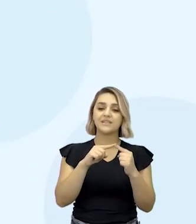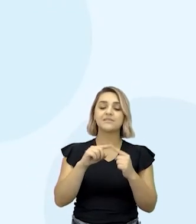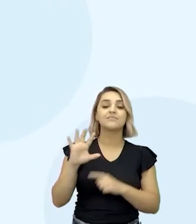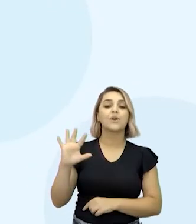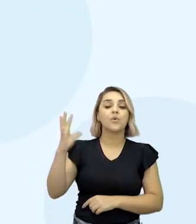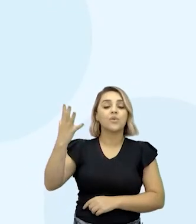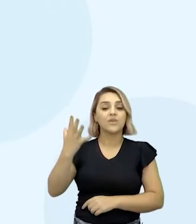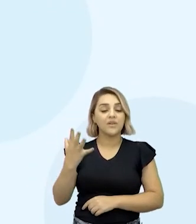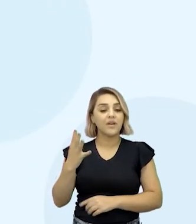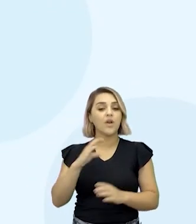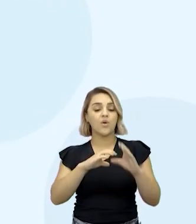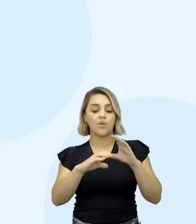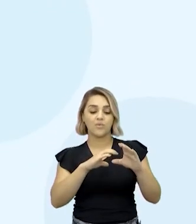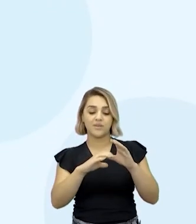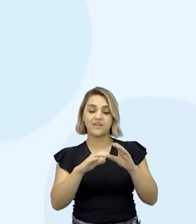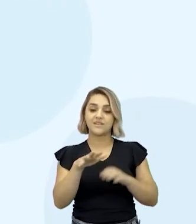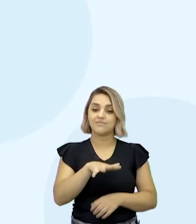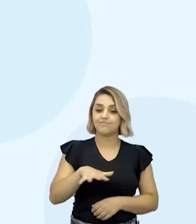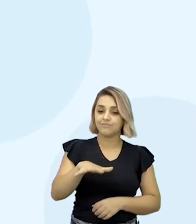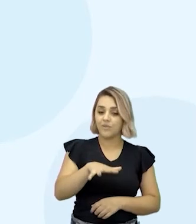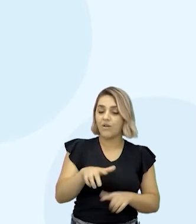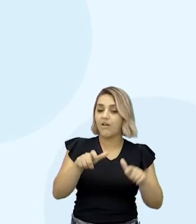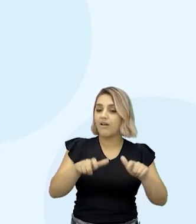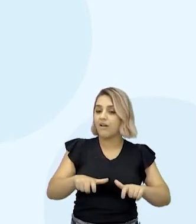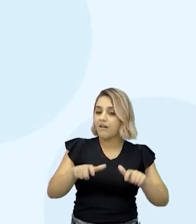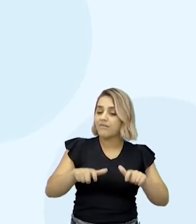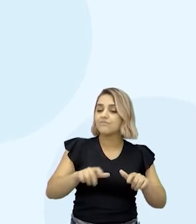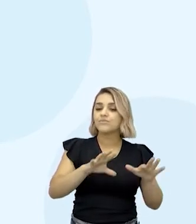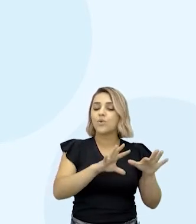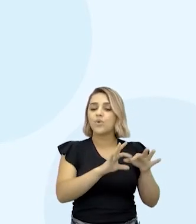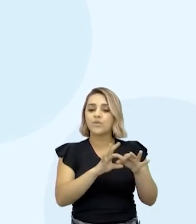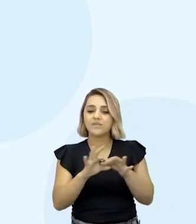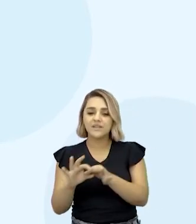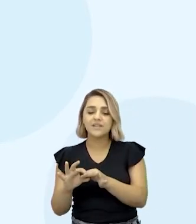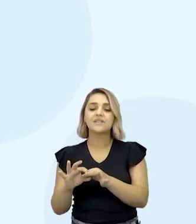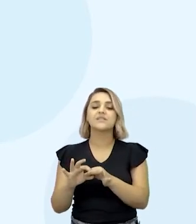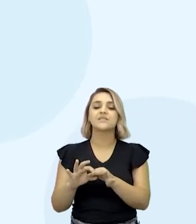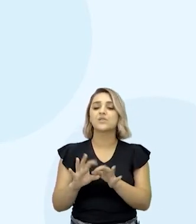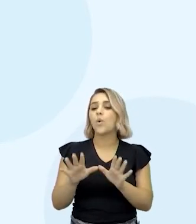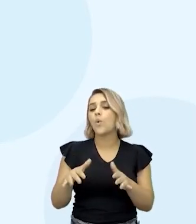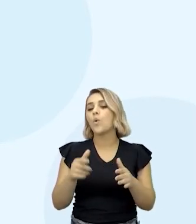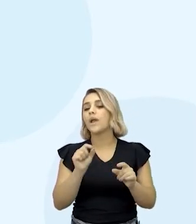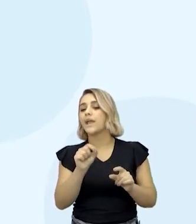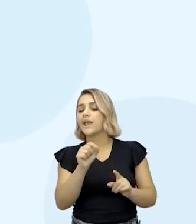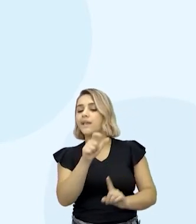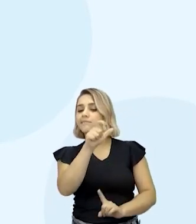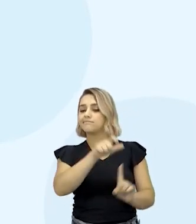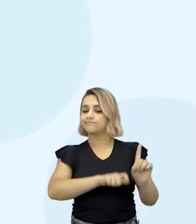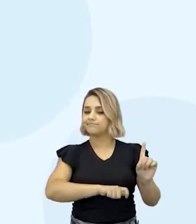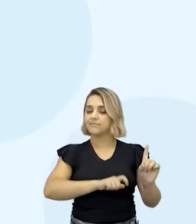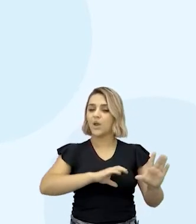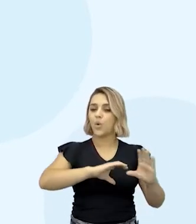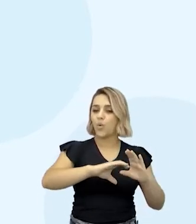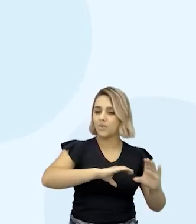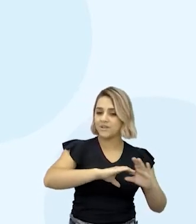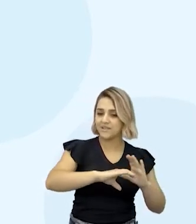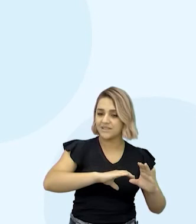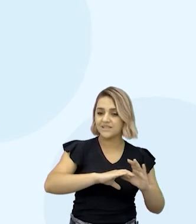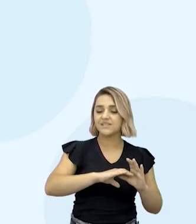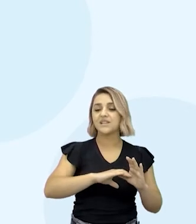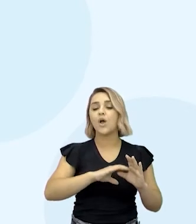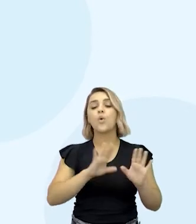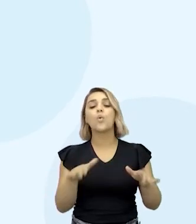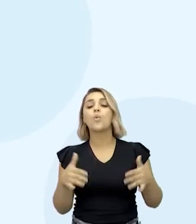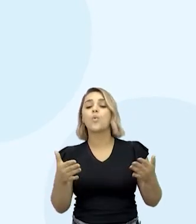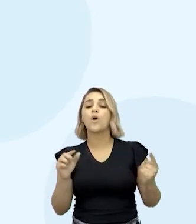comunicação, espaço em que o falante está, o contexto, com quem ele está falando, o interlocutor, e a intenção que se